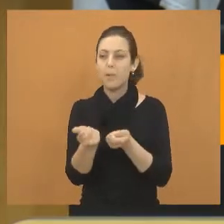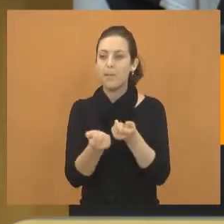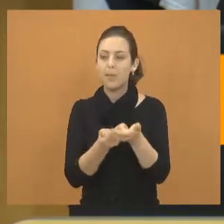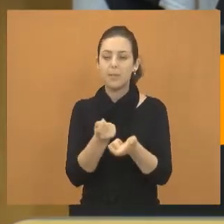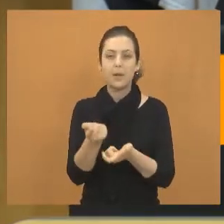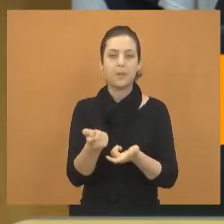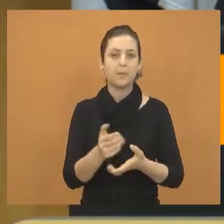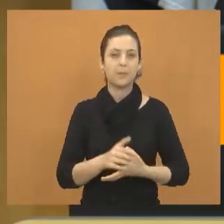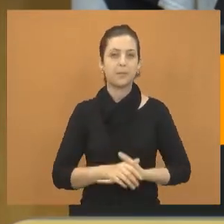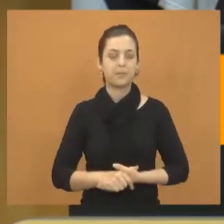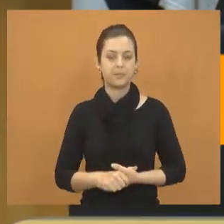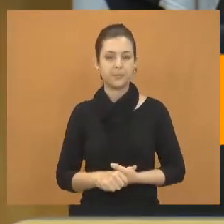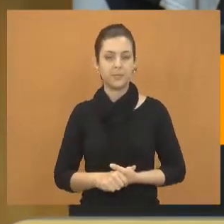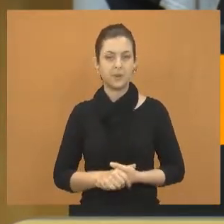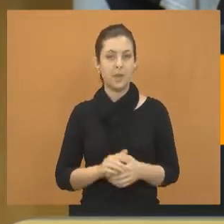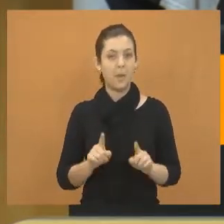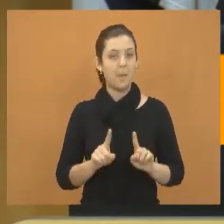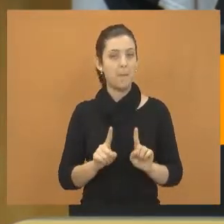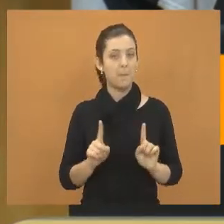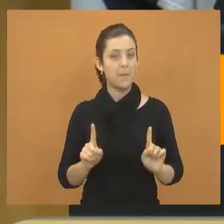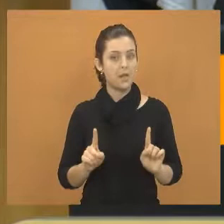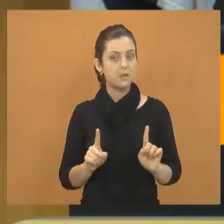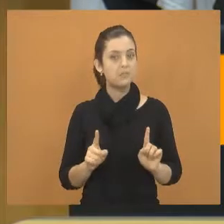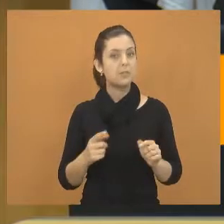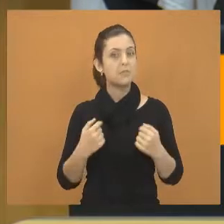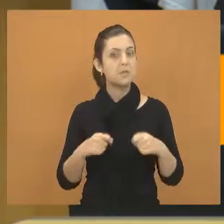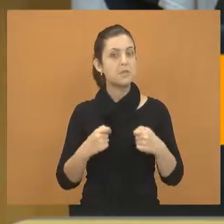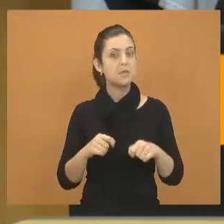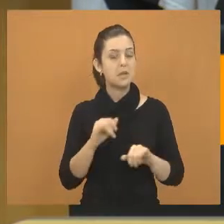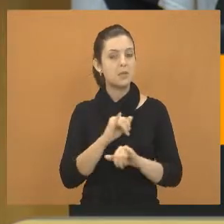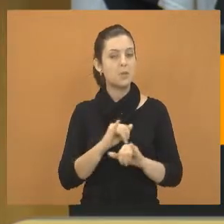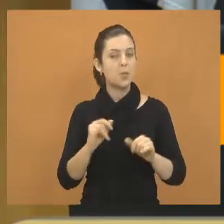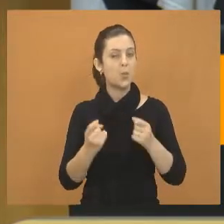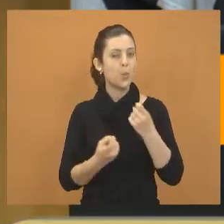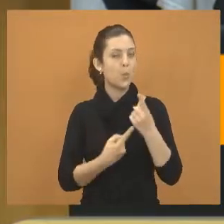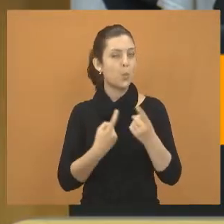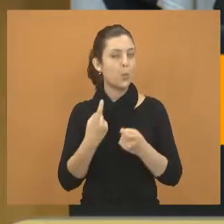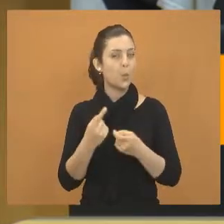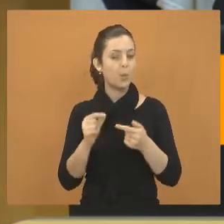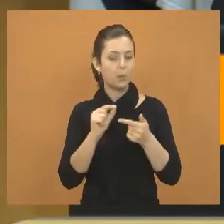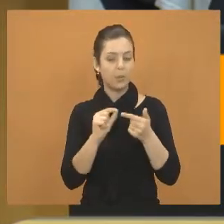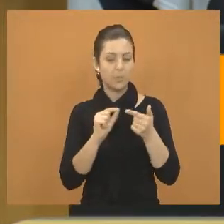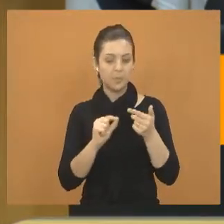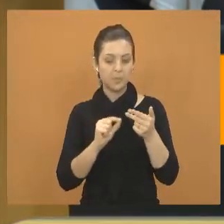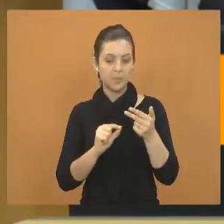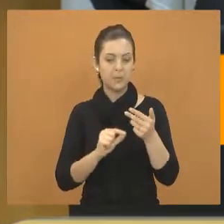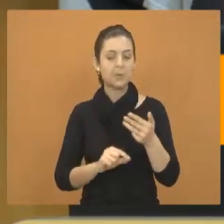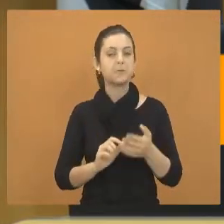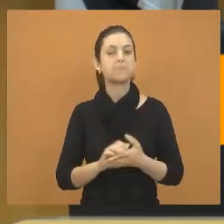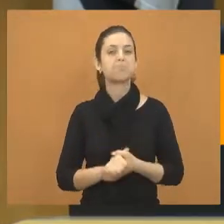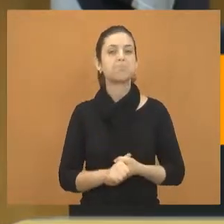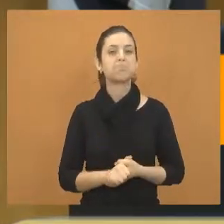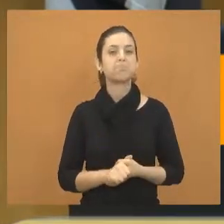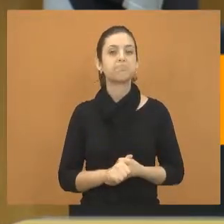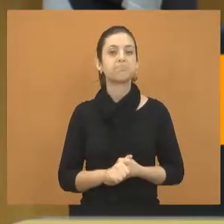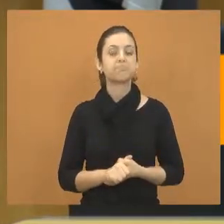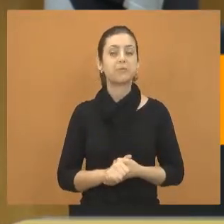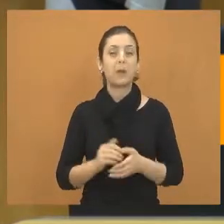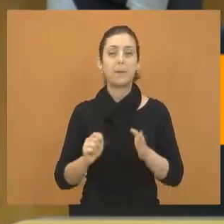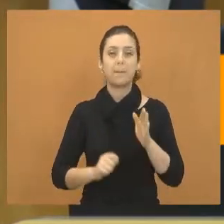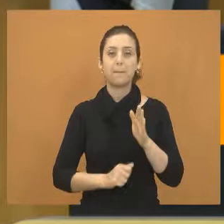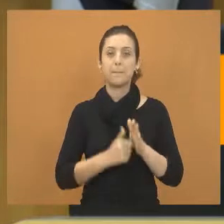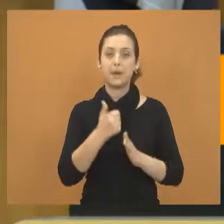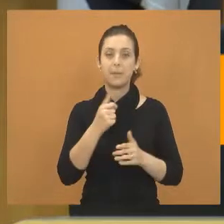caminhar. Mas eu não poderia deixar de fazer alguns apontamentos aqui. E o